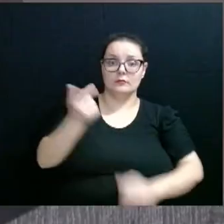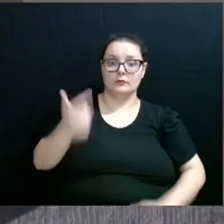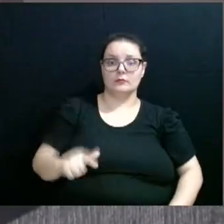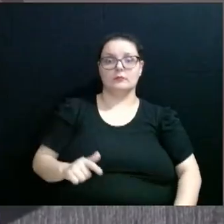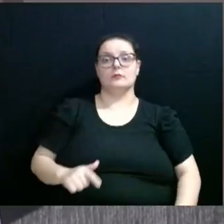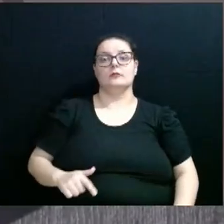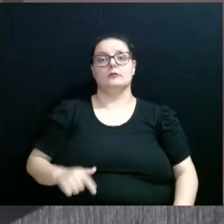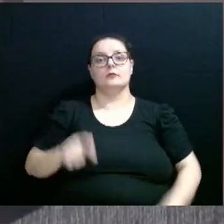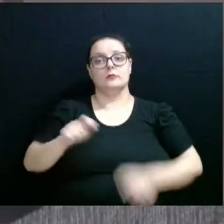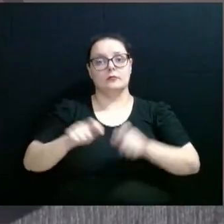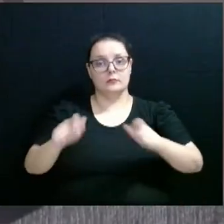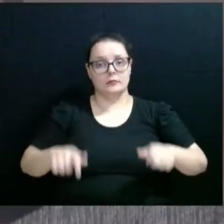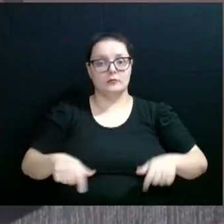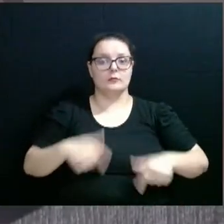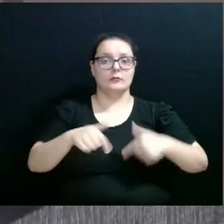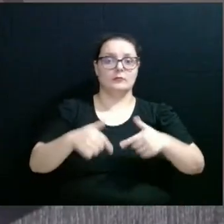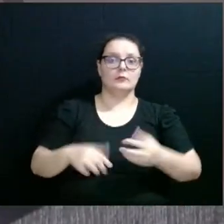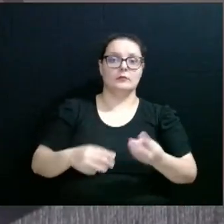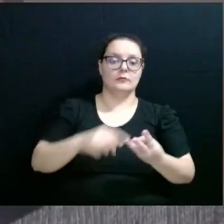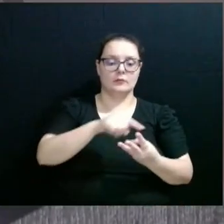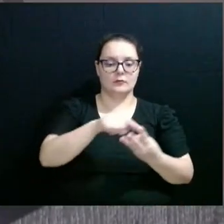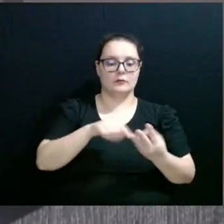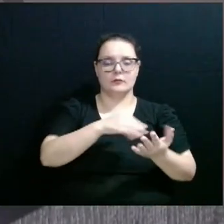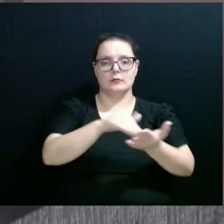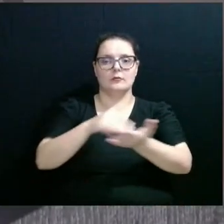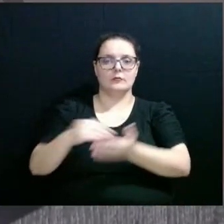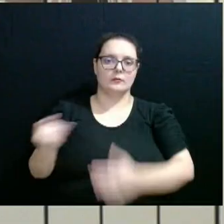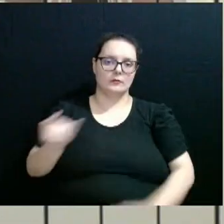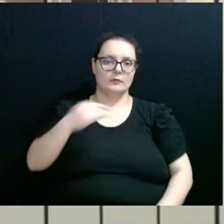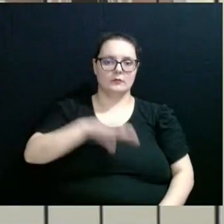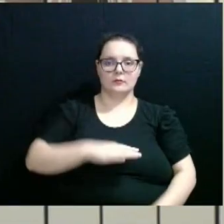tocar essas 3 secretarias importantes da cidade.